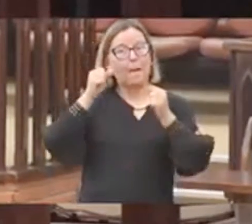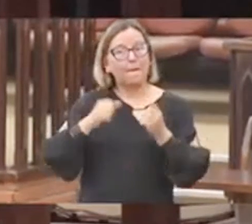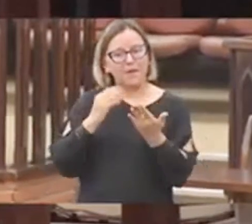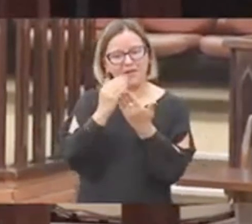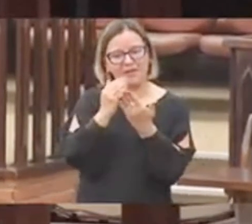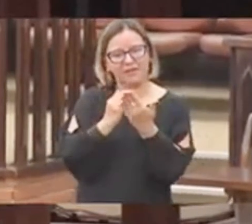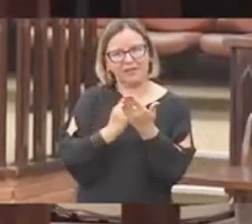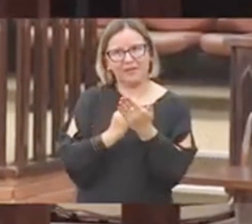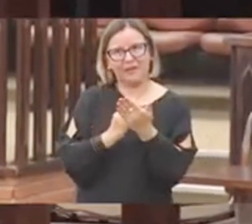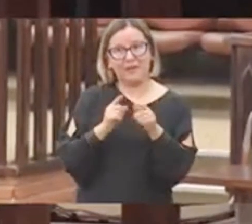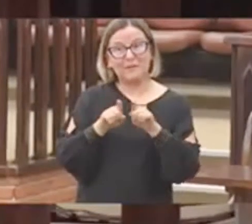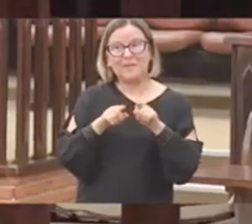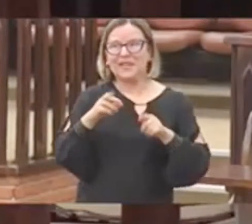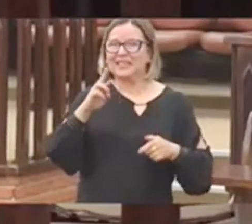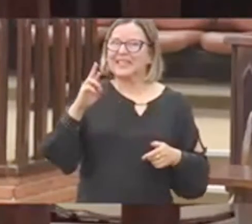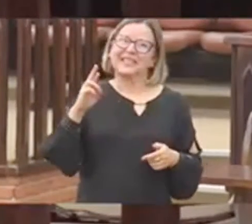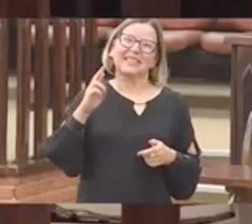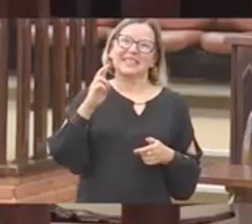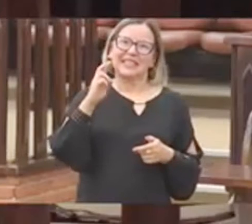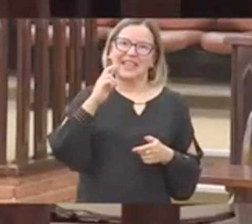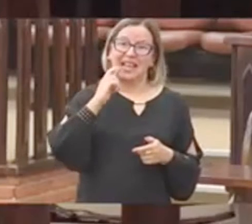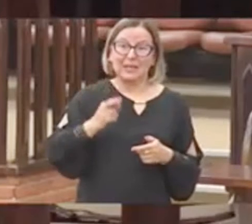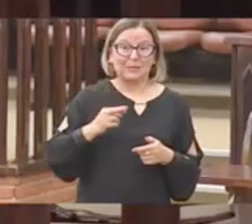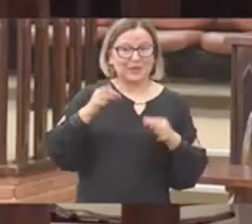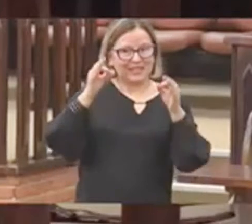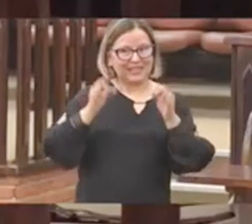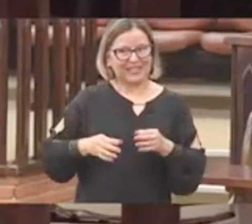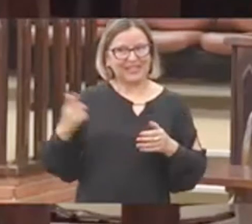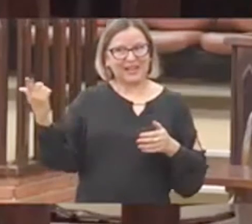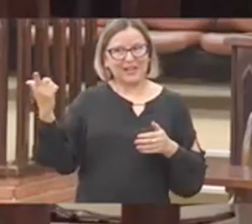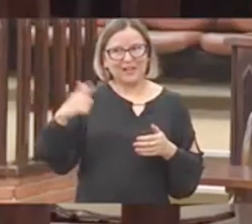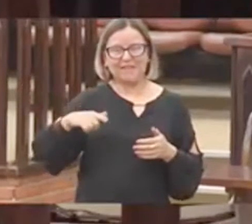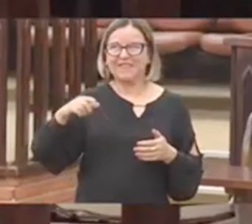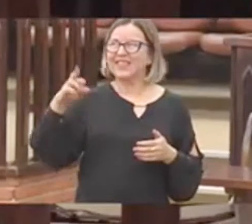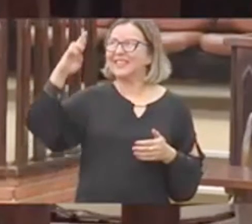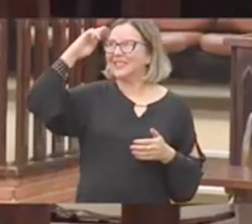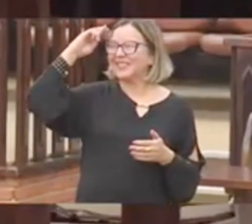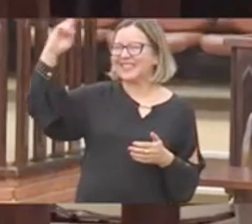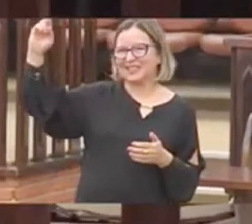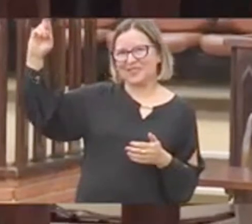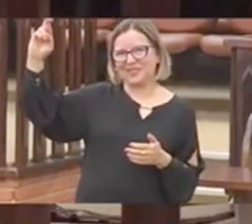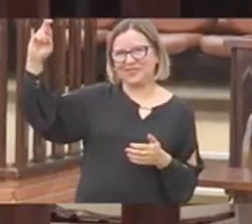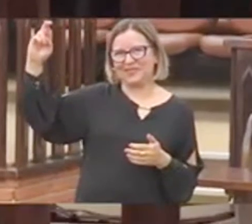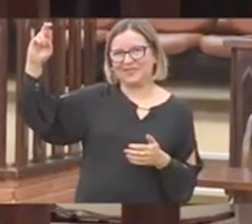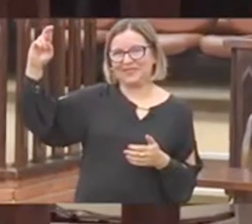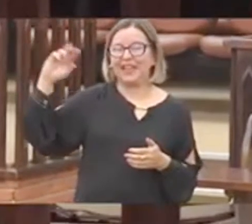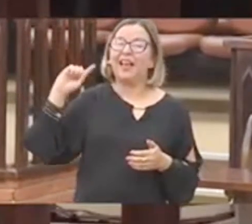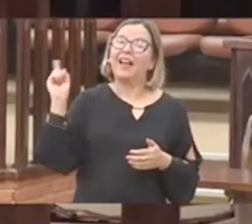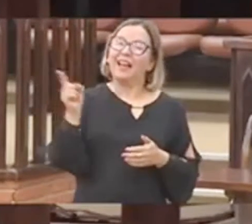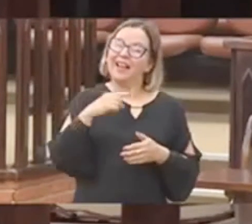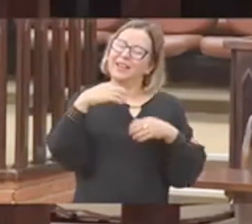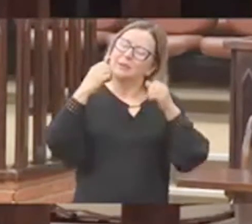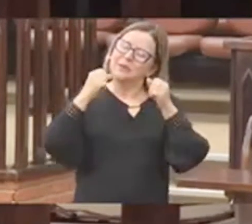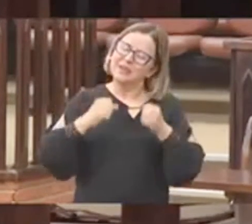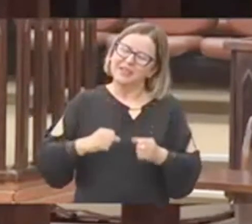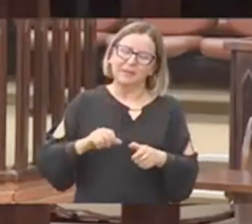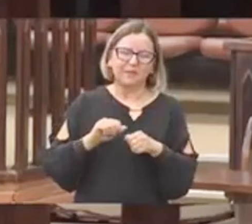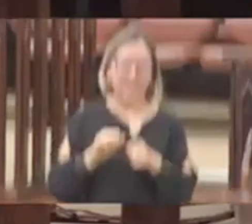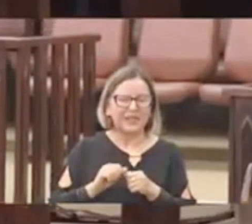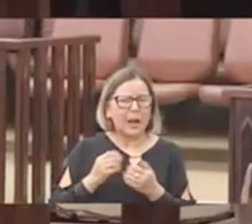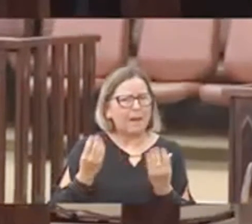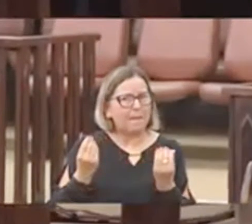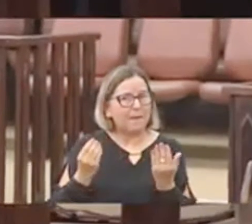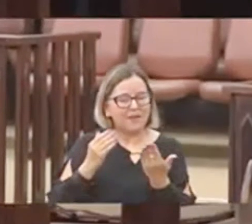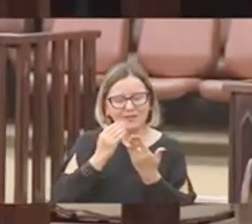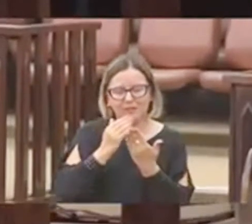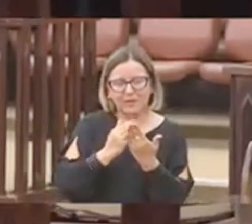a resposta certa dos lábios vem do Senhor. Nós podemos fazer muitos planos, mas a resposta certa